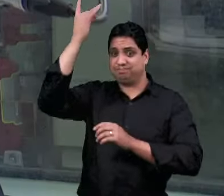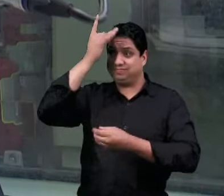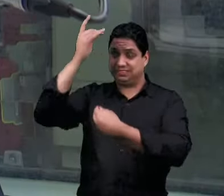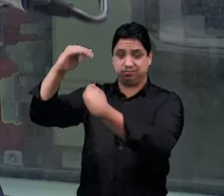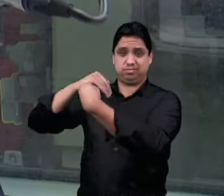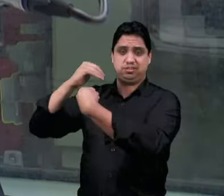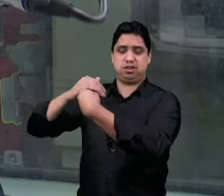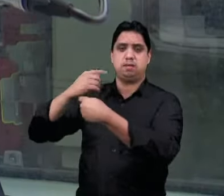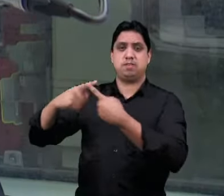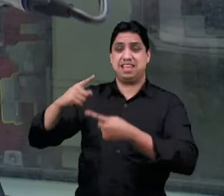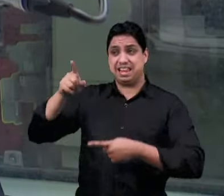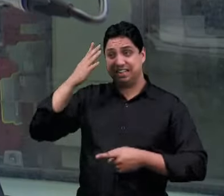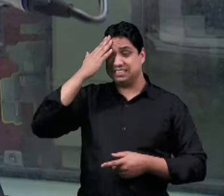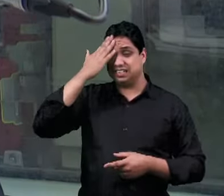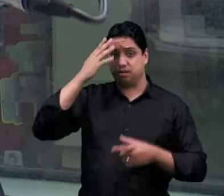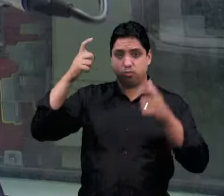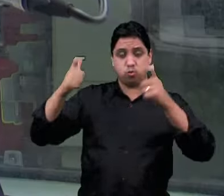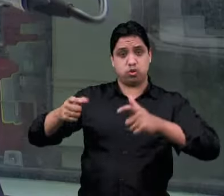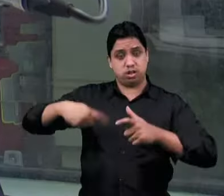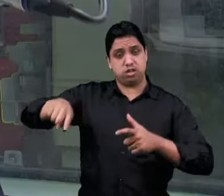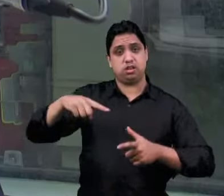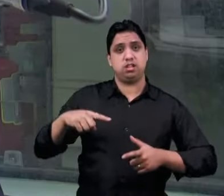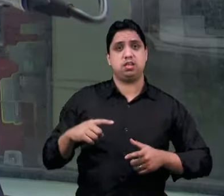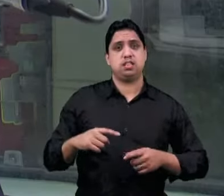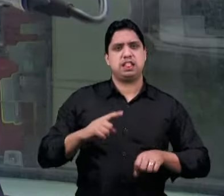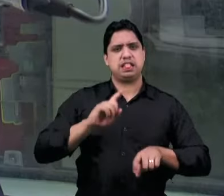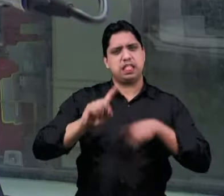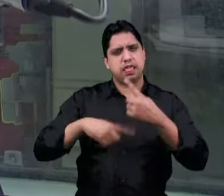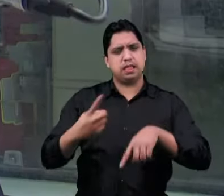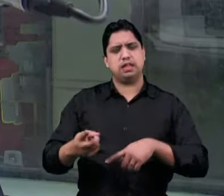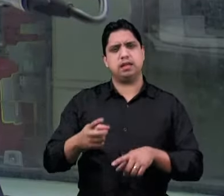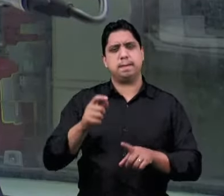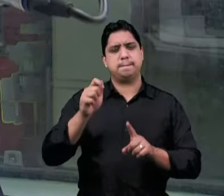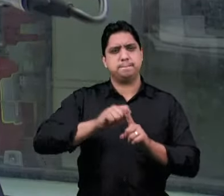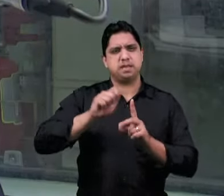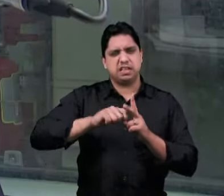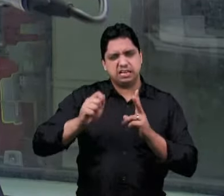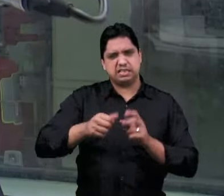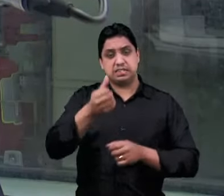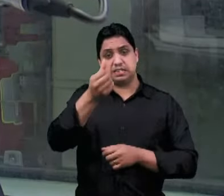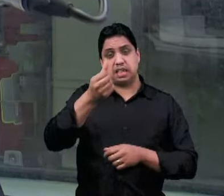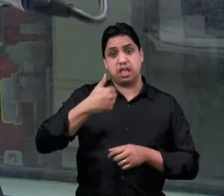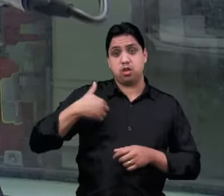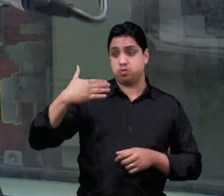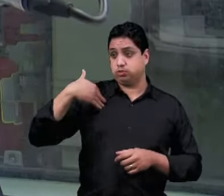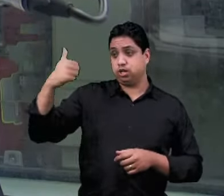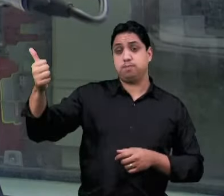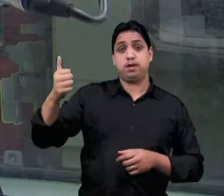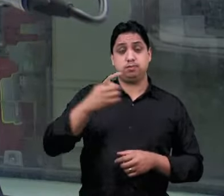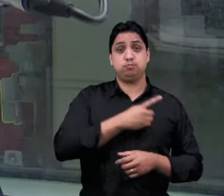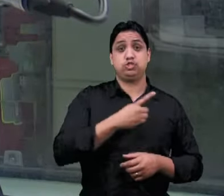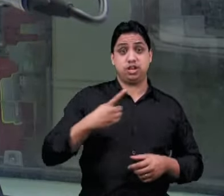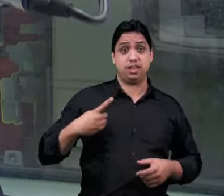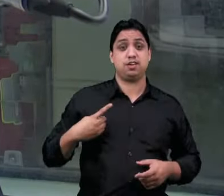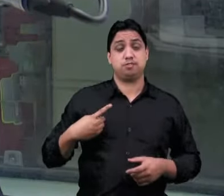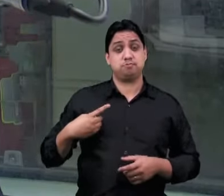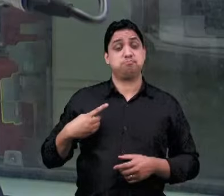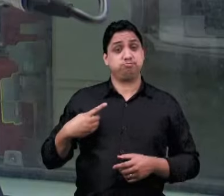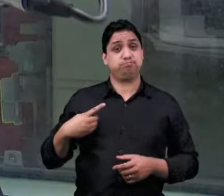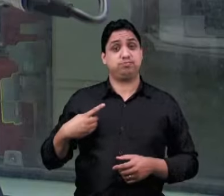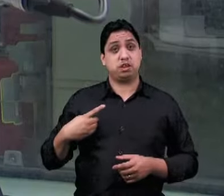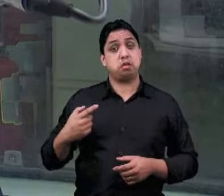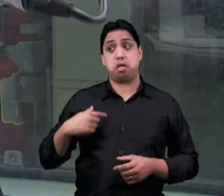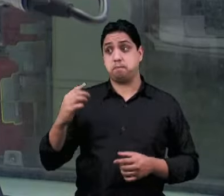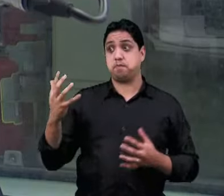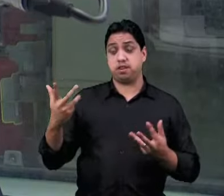coloca o homem. Eu, após 6 meses de igreja, eu fui chamado para o diaconato. Foi uma coisa